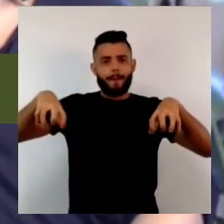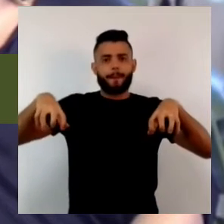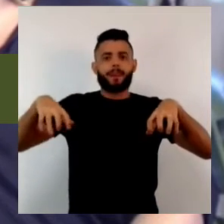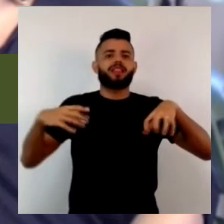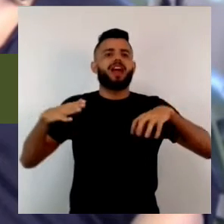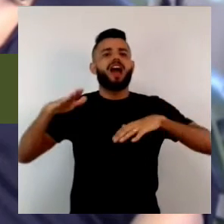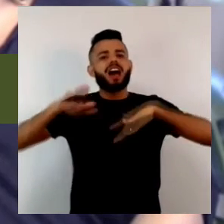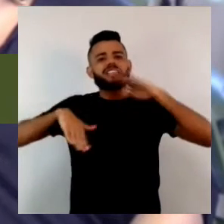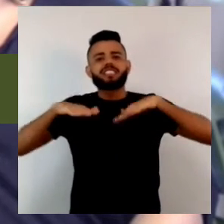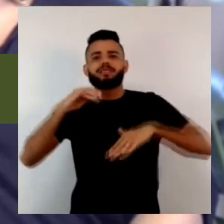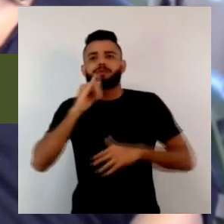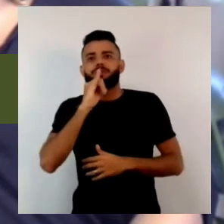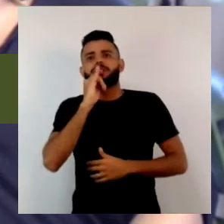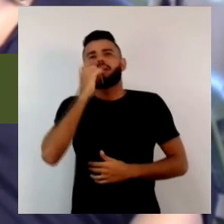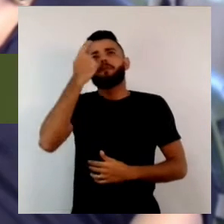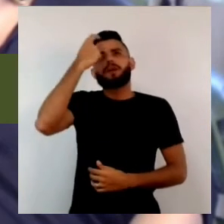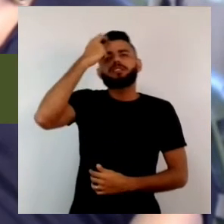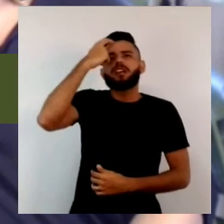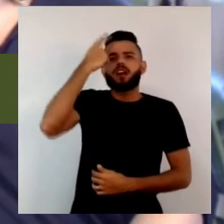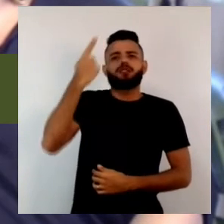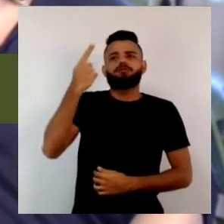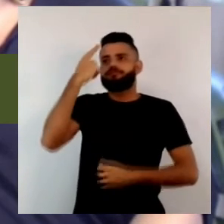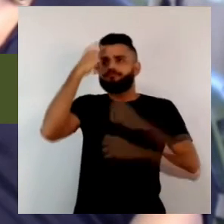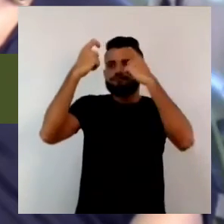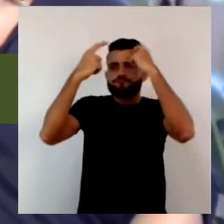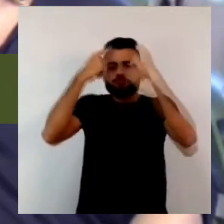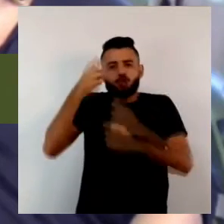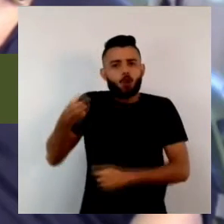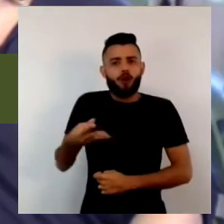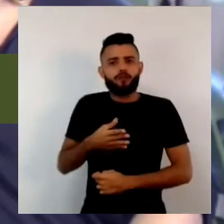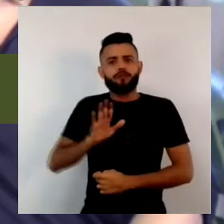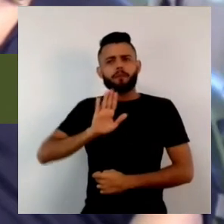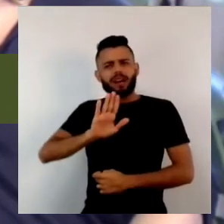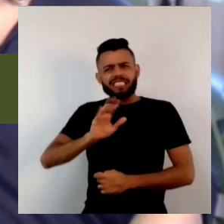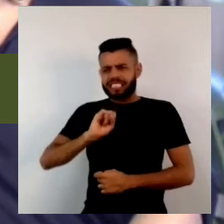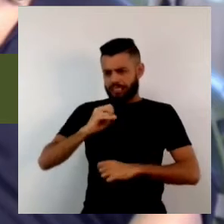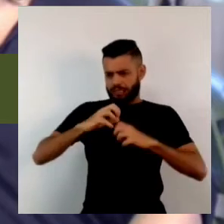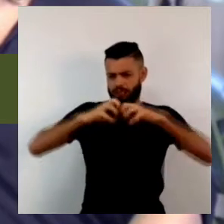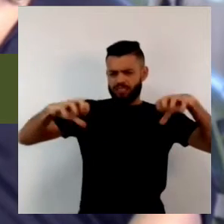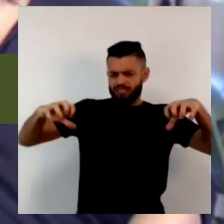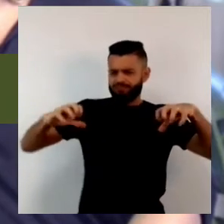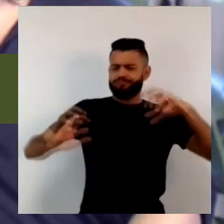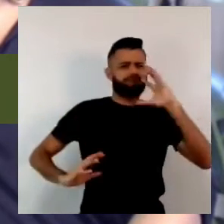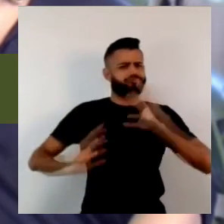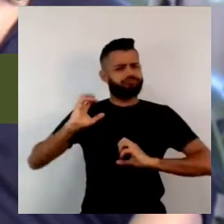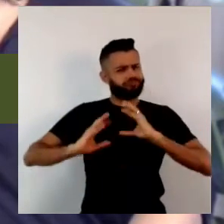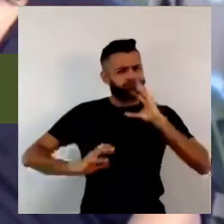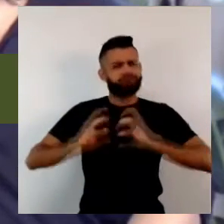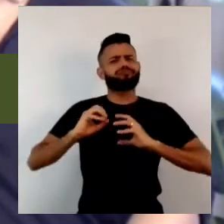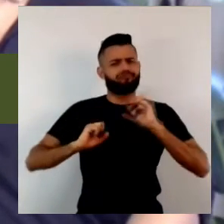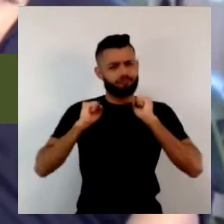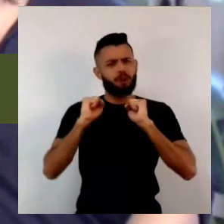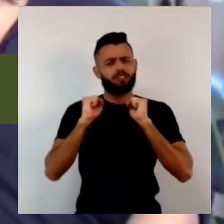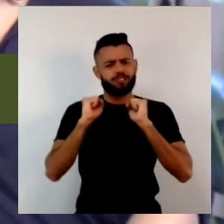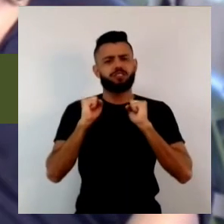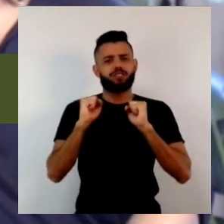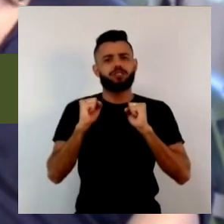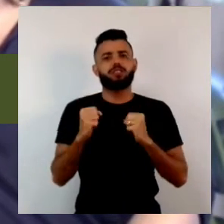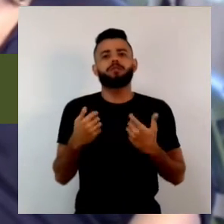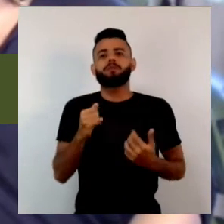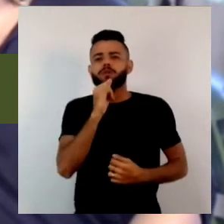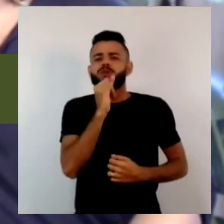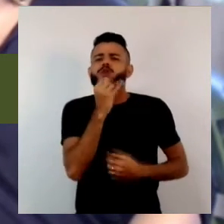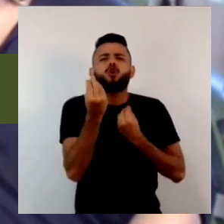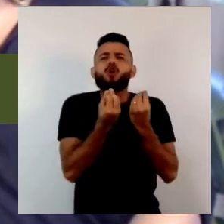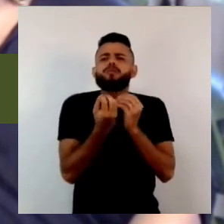formas de pensamento, podem gerar ainda mais conflitos. É importante a gente pensar, né, sobre como as bolhas são formadas, como as pessoas